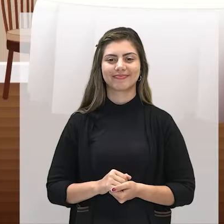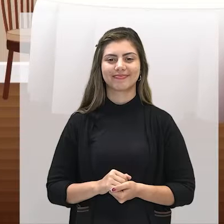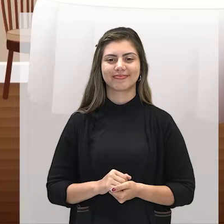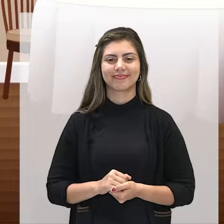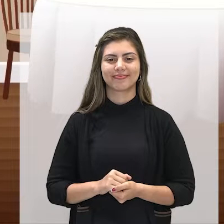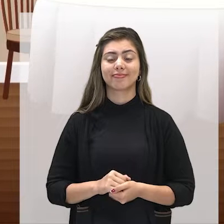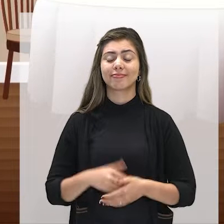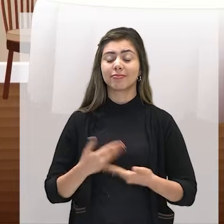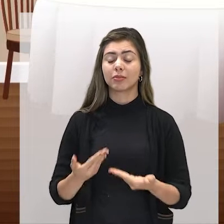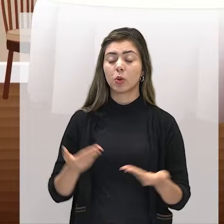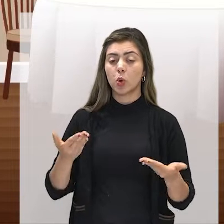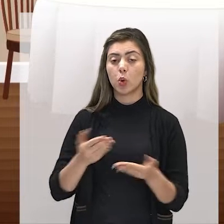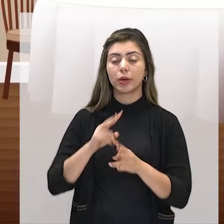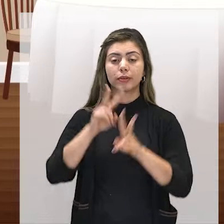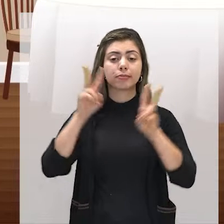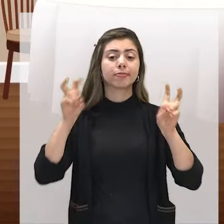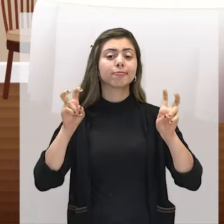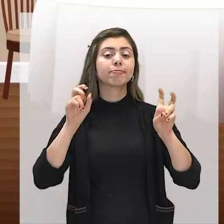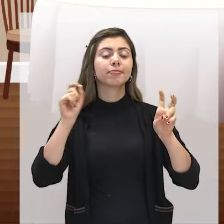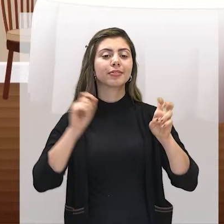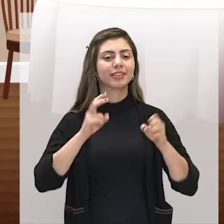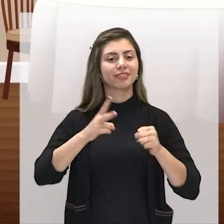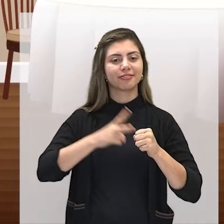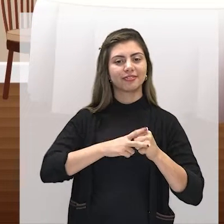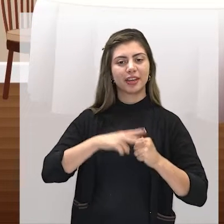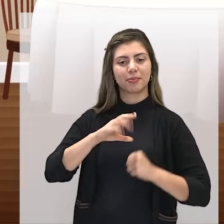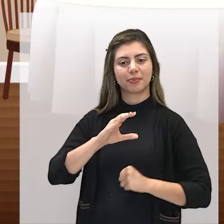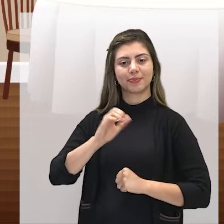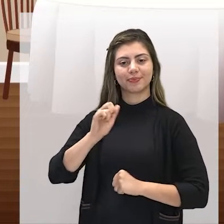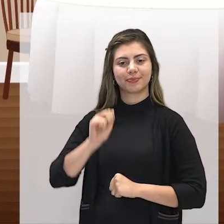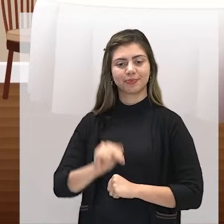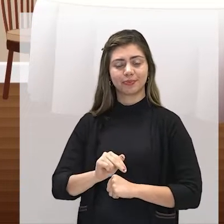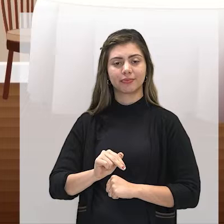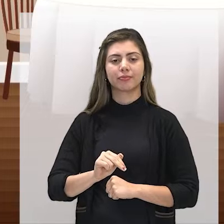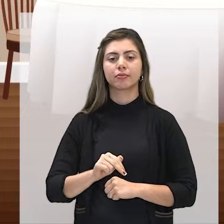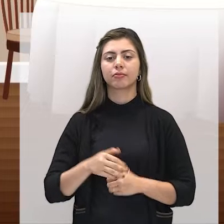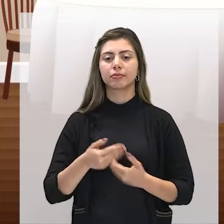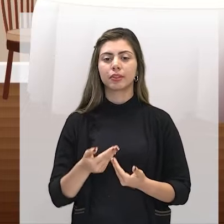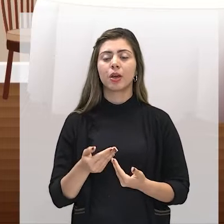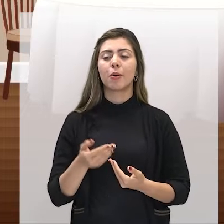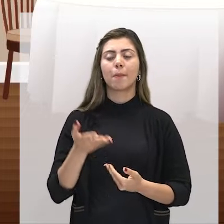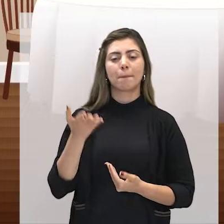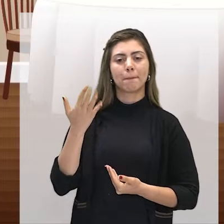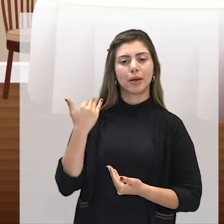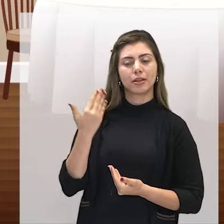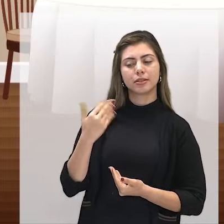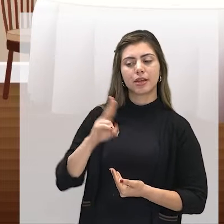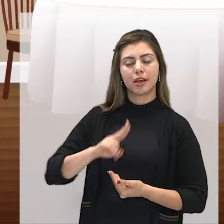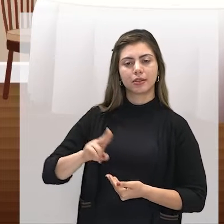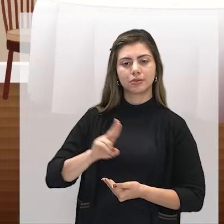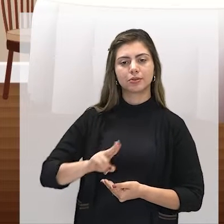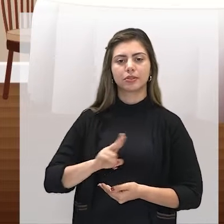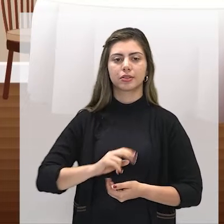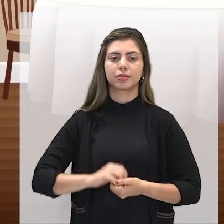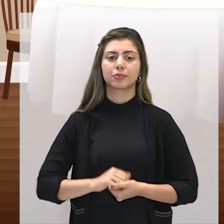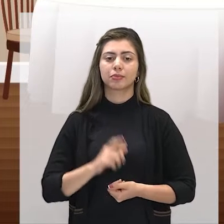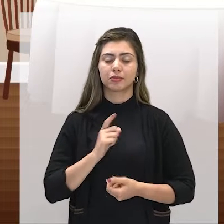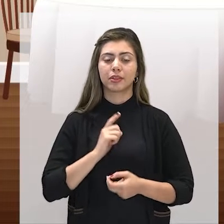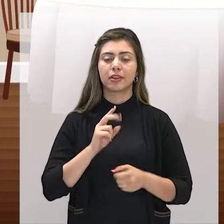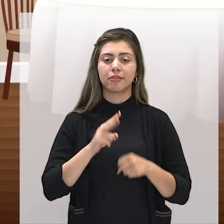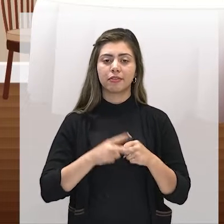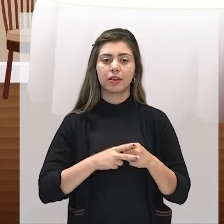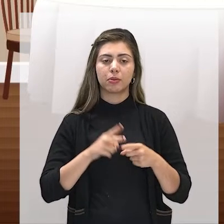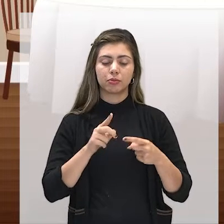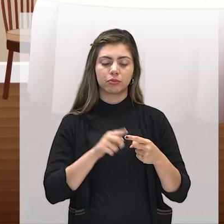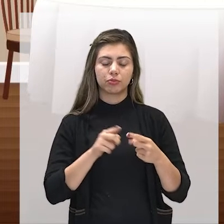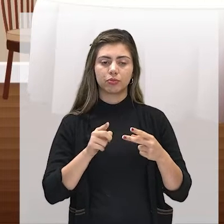Então, o tema da nossa aula de hoje é o verbo modal can e a sua forma de passado, could. São dois verbos que nós